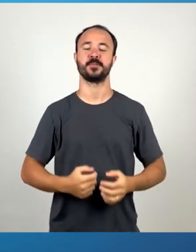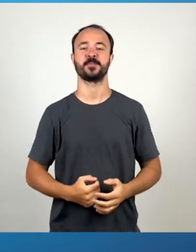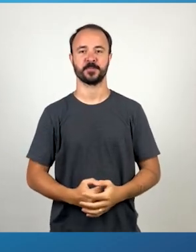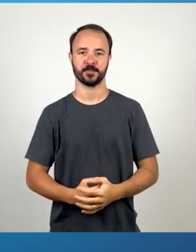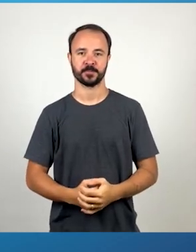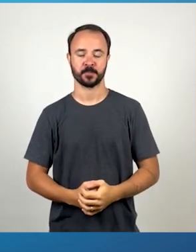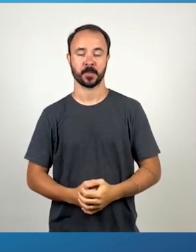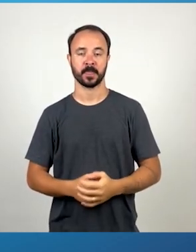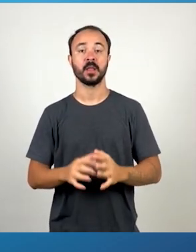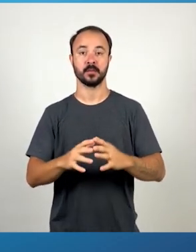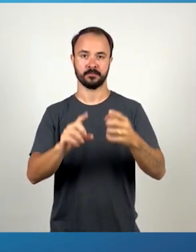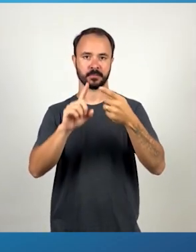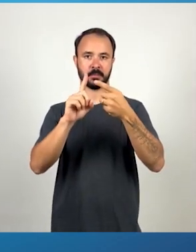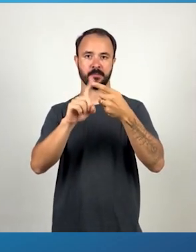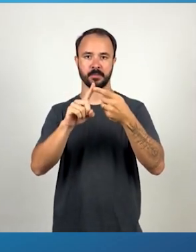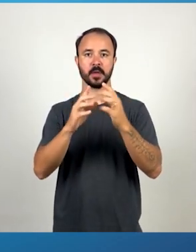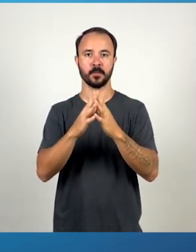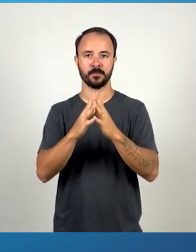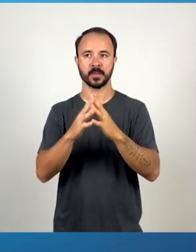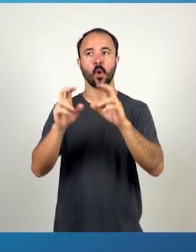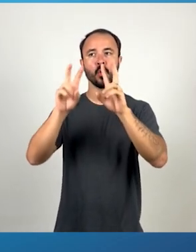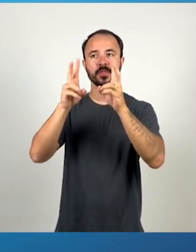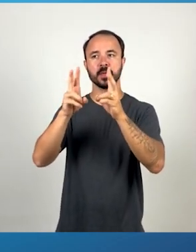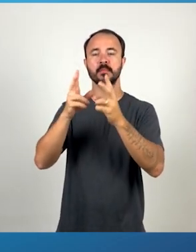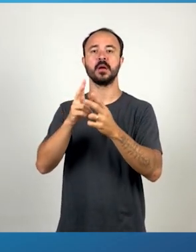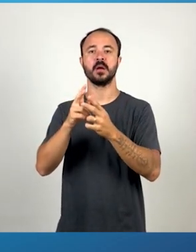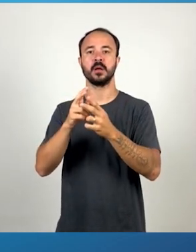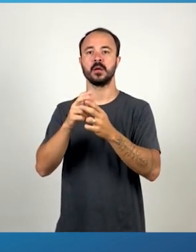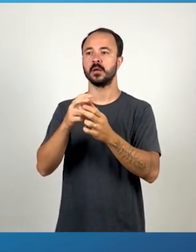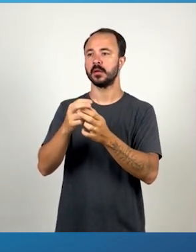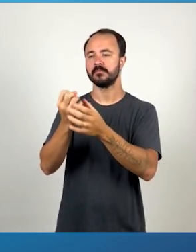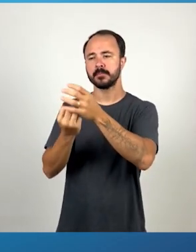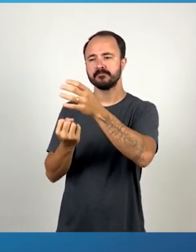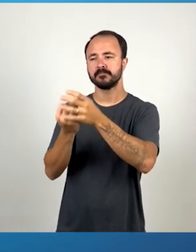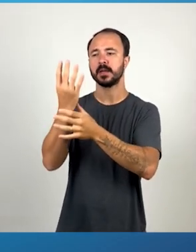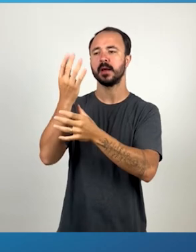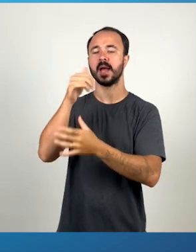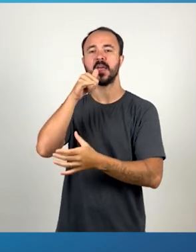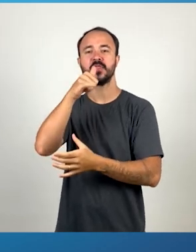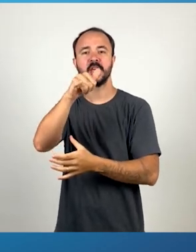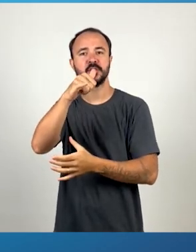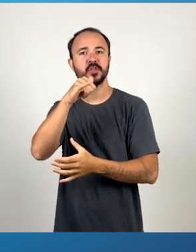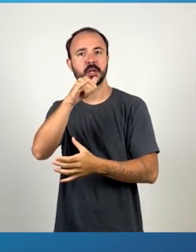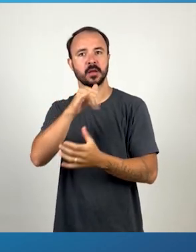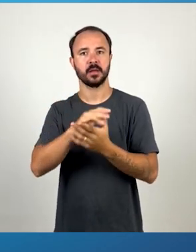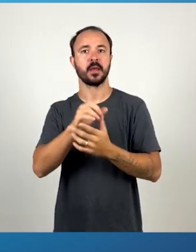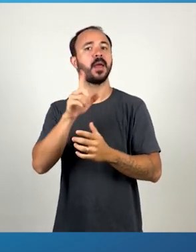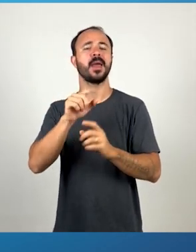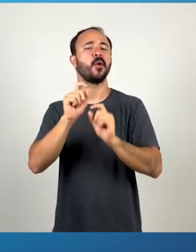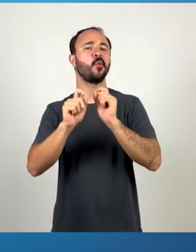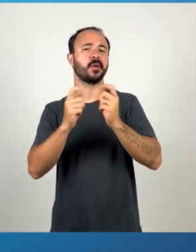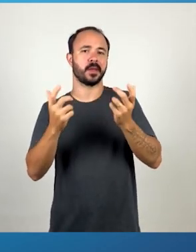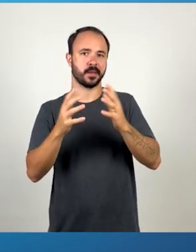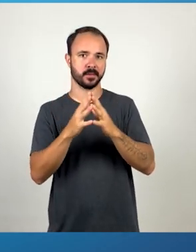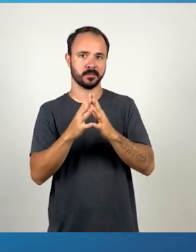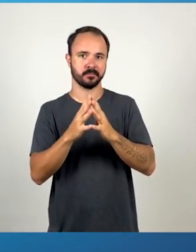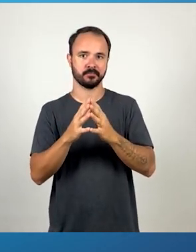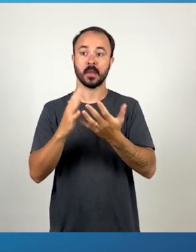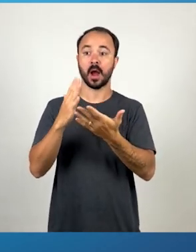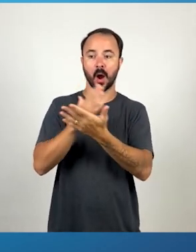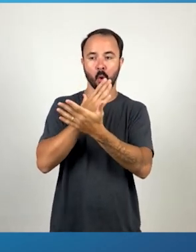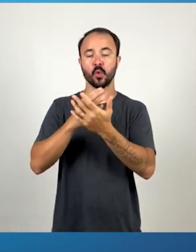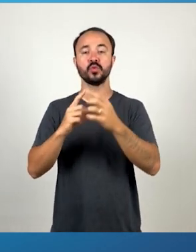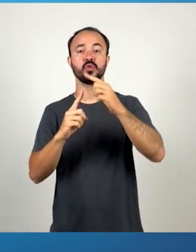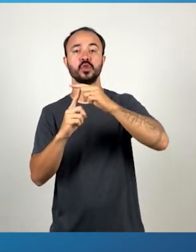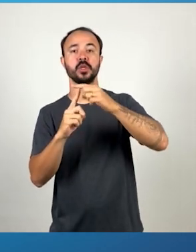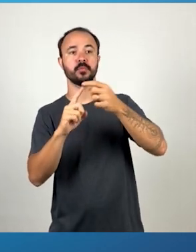Primeiro, quando se fala de fontes de energia, elas são recursos dos quais se pode obter energia, que pode ser